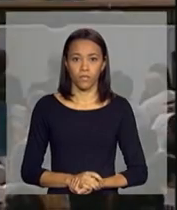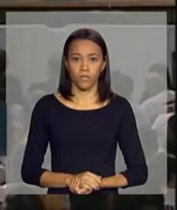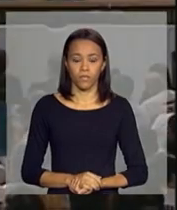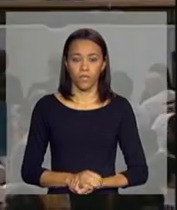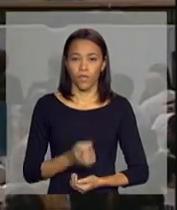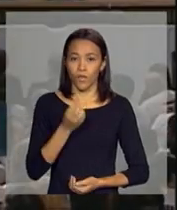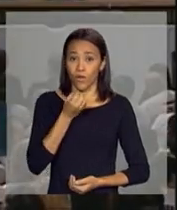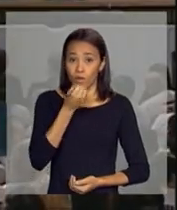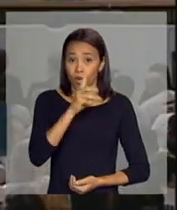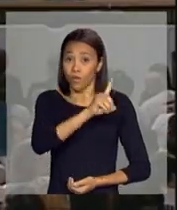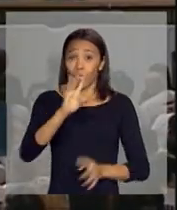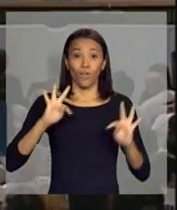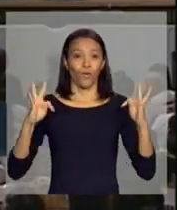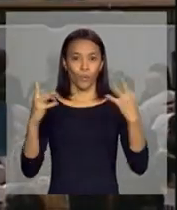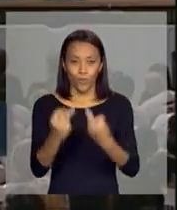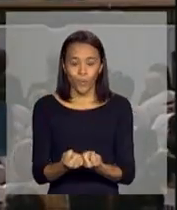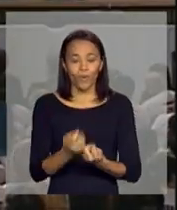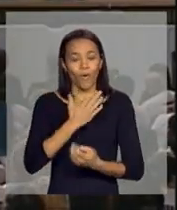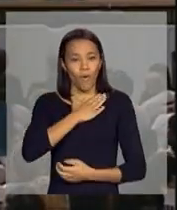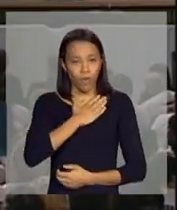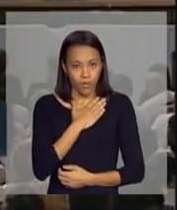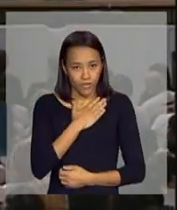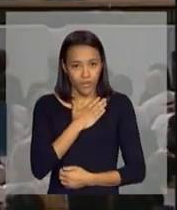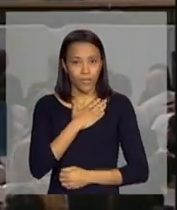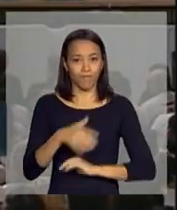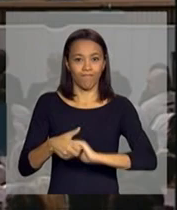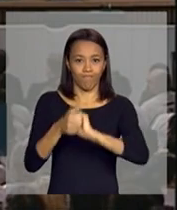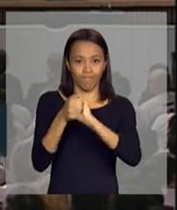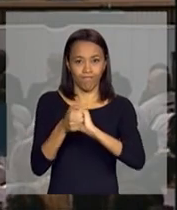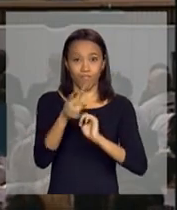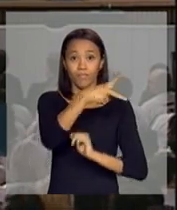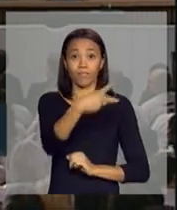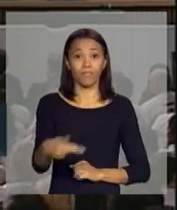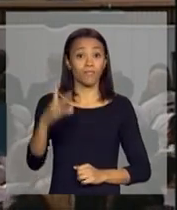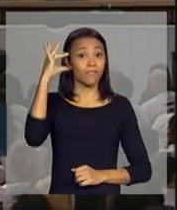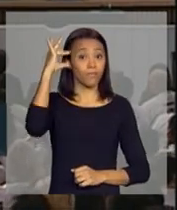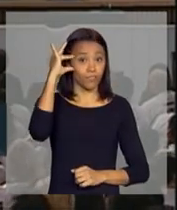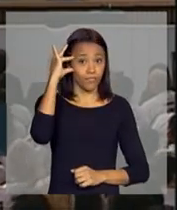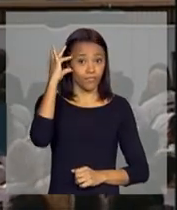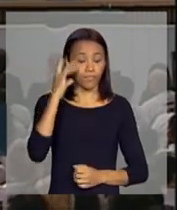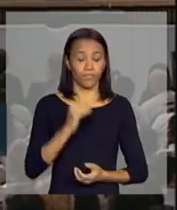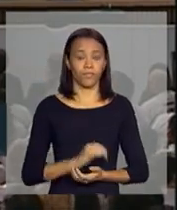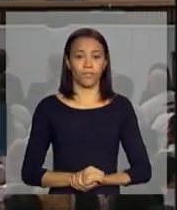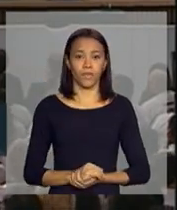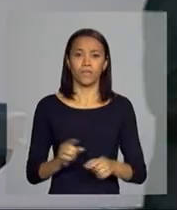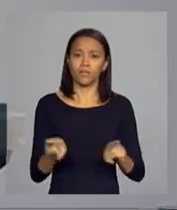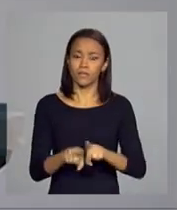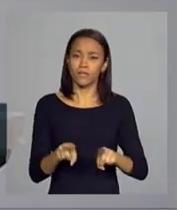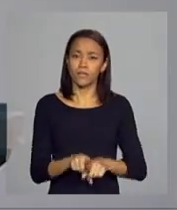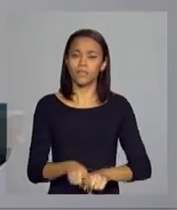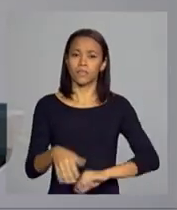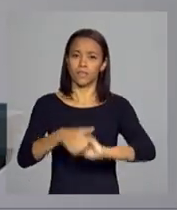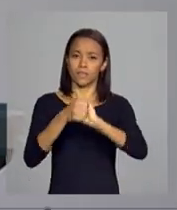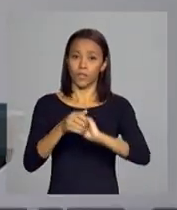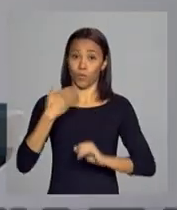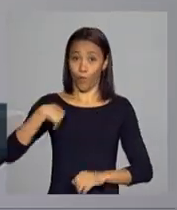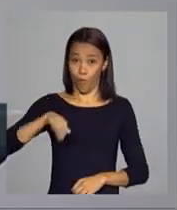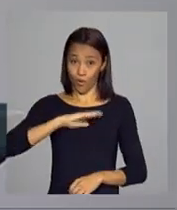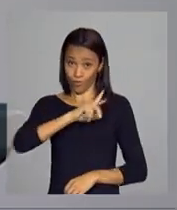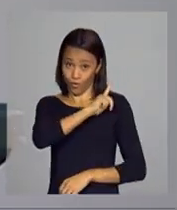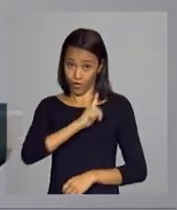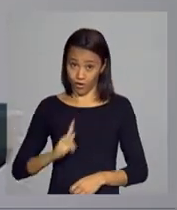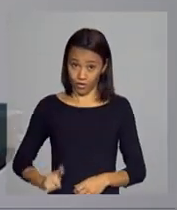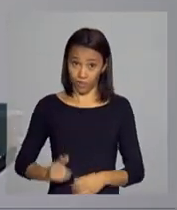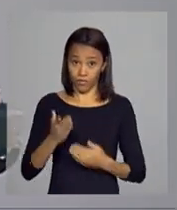Bom dia a todos. Gostaria de saudar aqui a presidenta Dilma Rousseff, saudar aqui o nosso governador